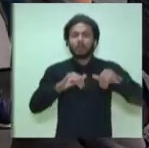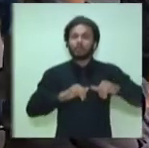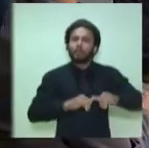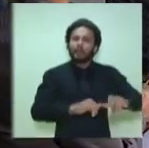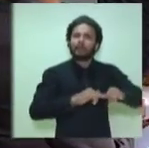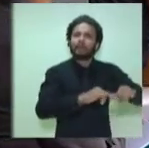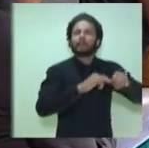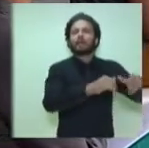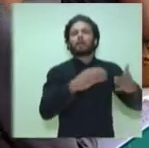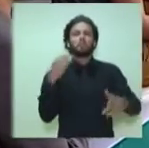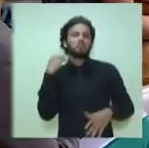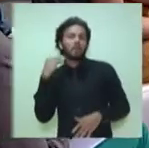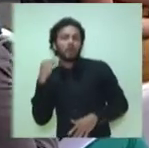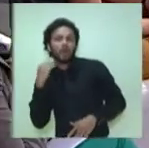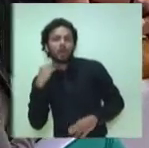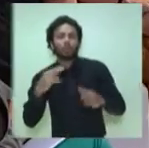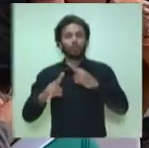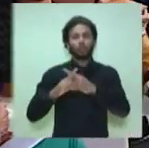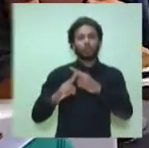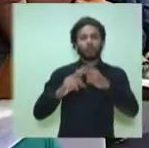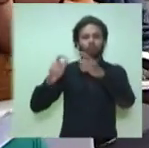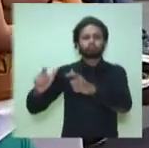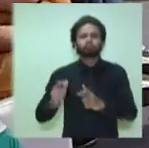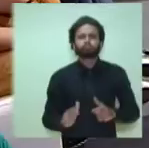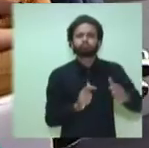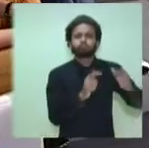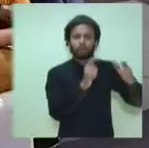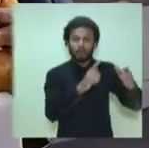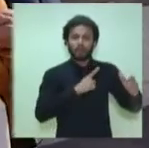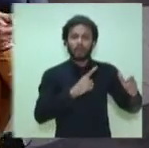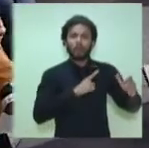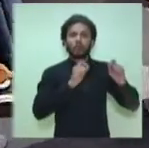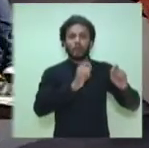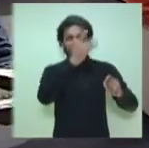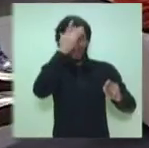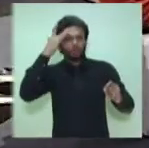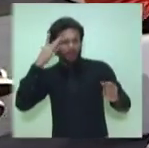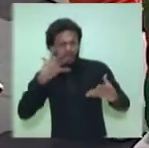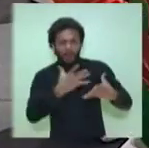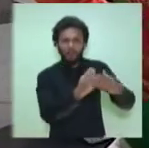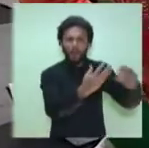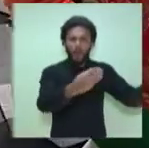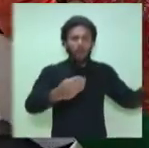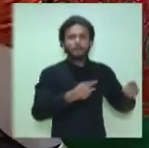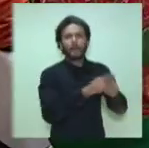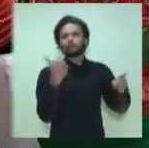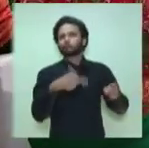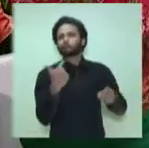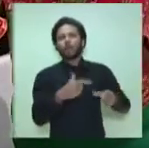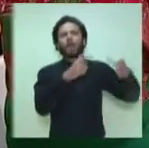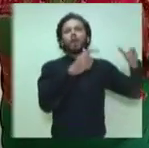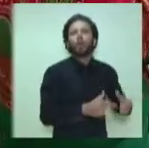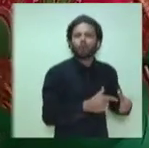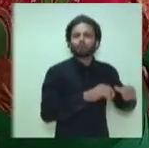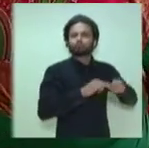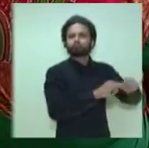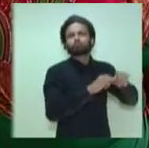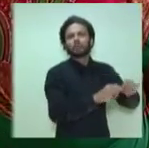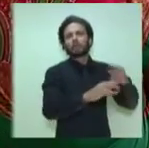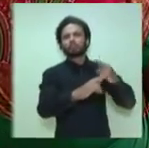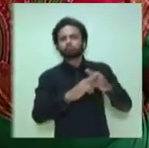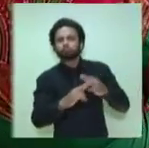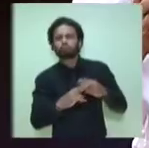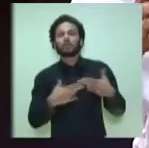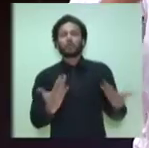supermercados, bancos, loterias nos bairros onde há grande adensamento populacional e não tem serviços. E na outra ponta, estimular